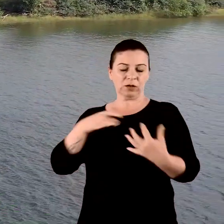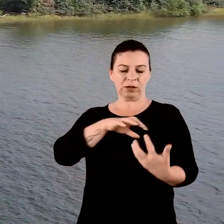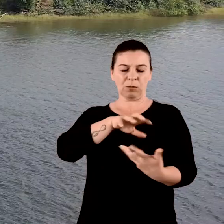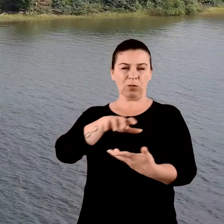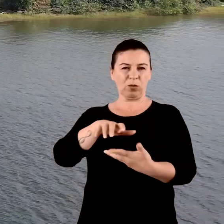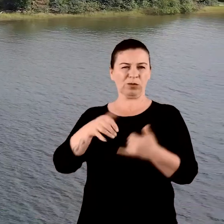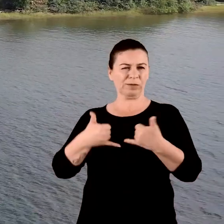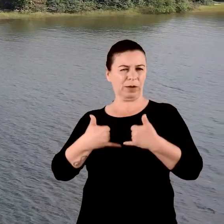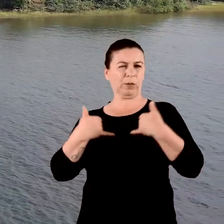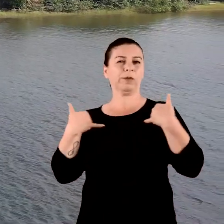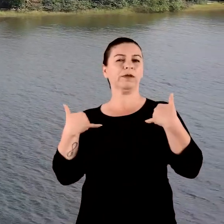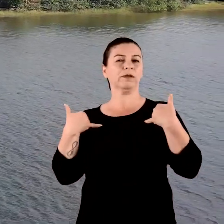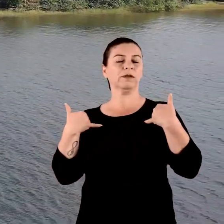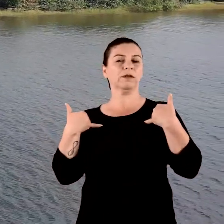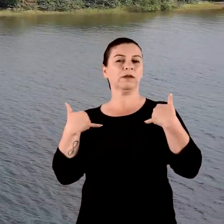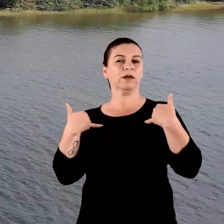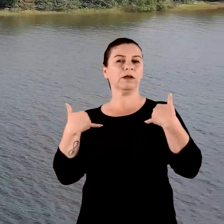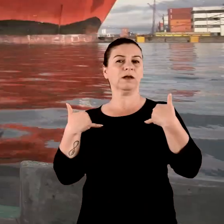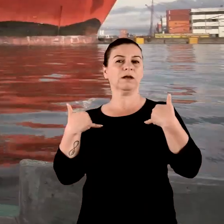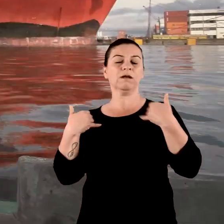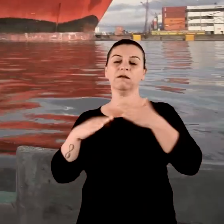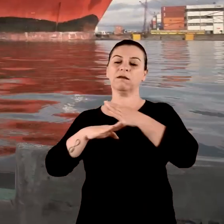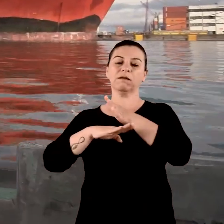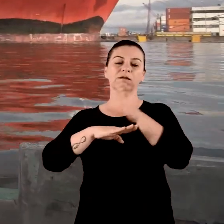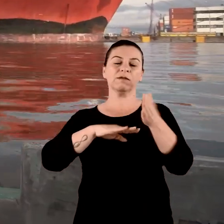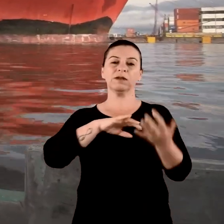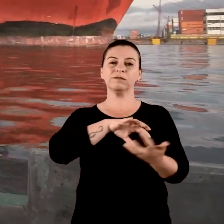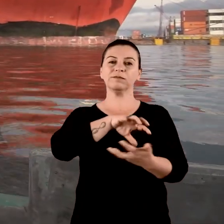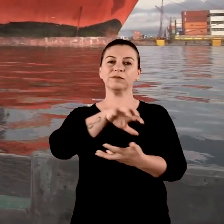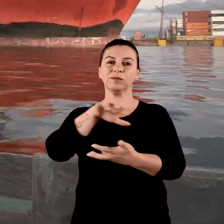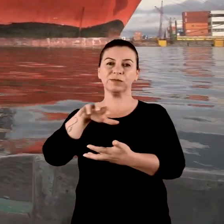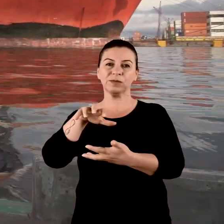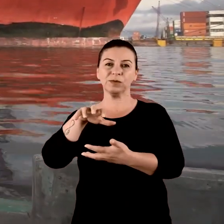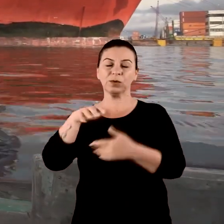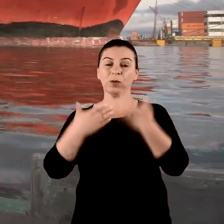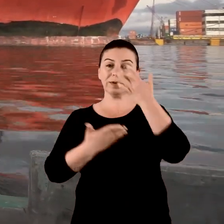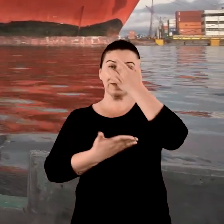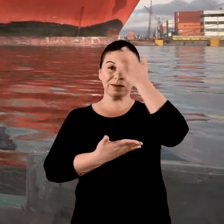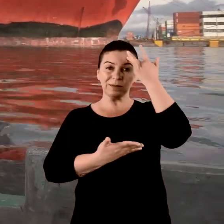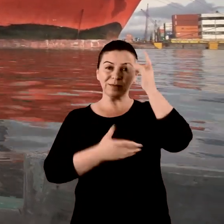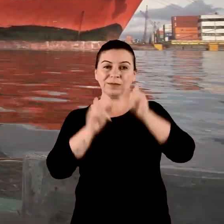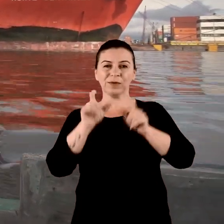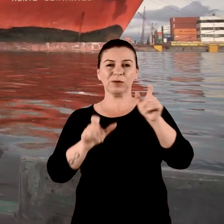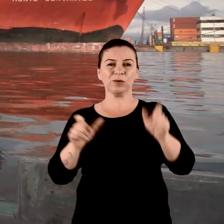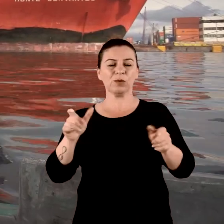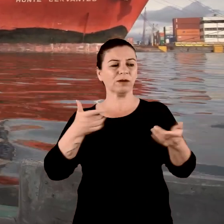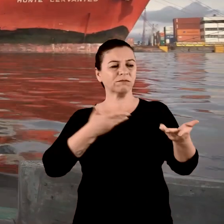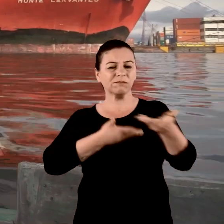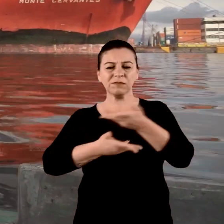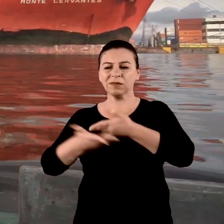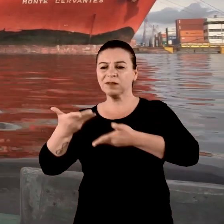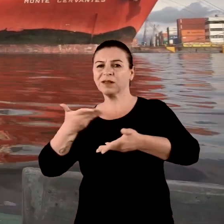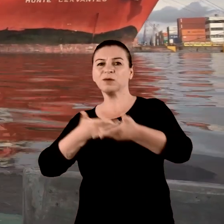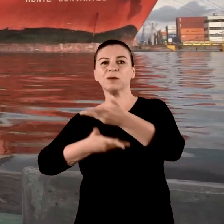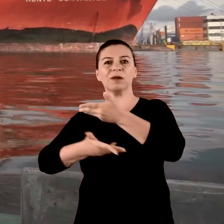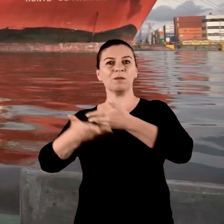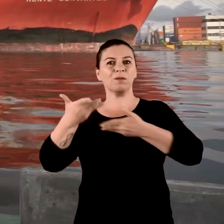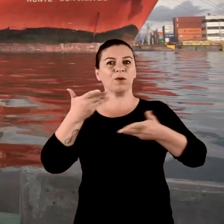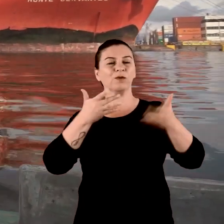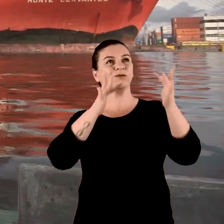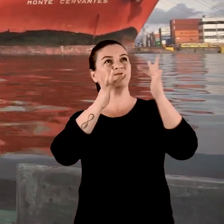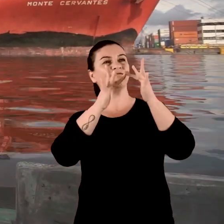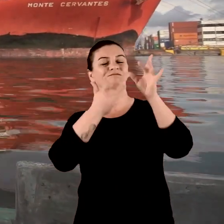você deixa esse seu mundo egoísta e vai para um mundo onde as pessoas